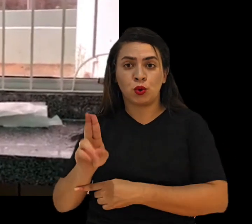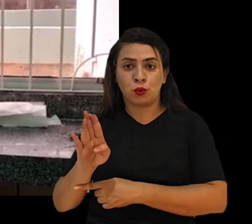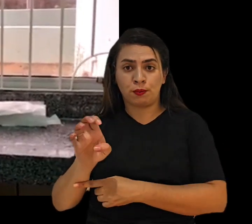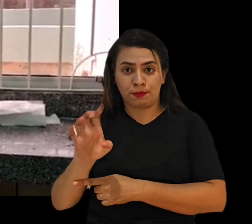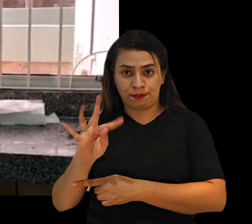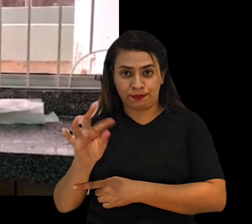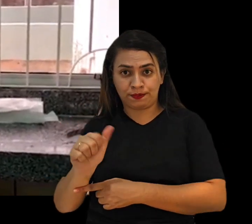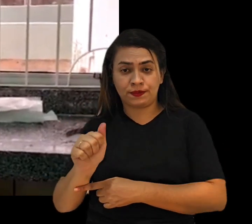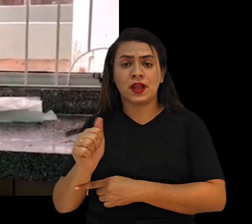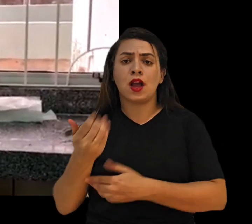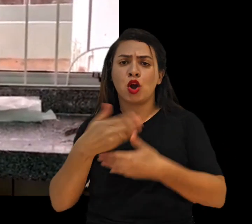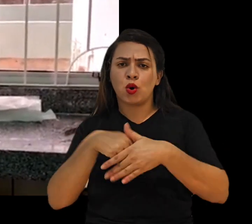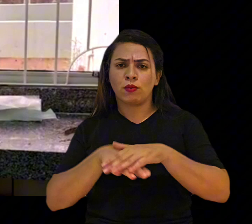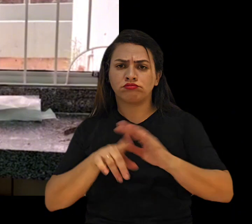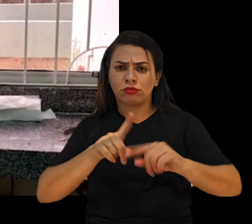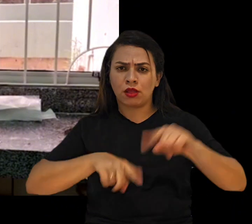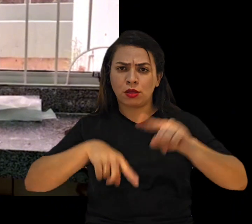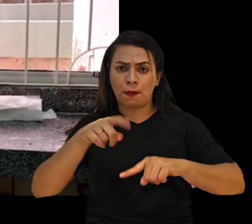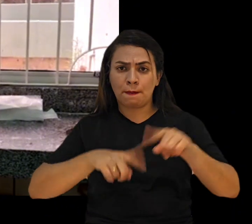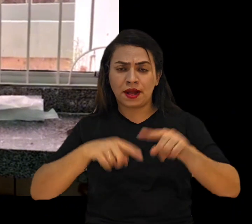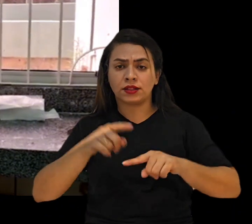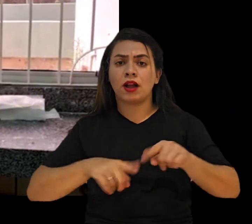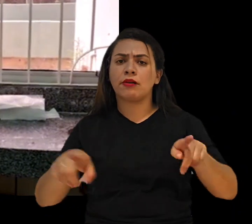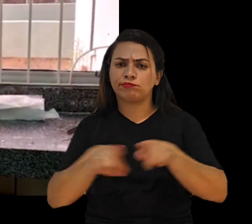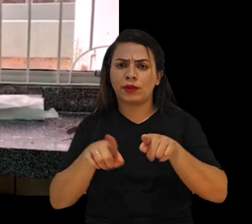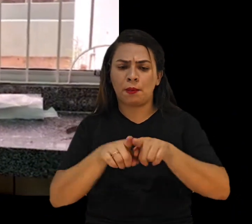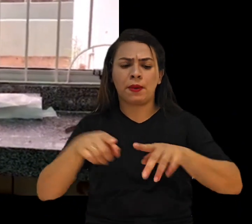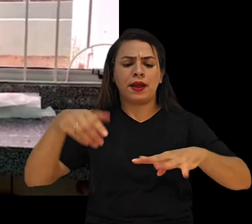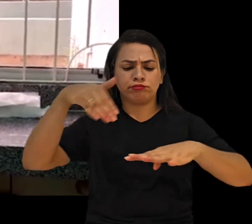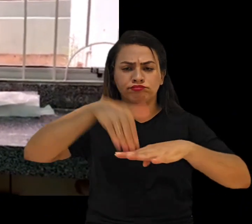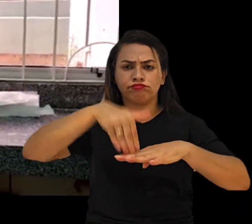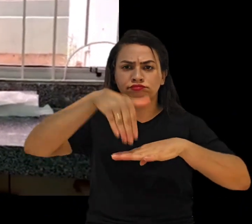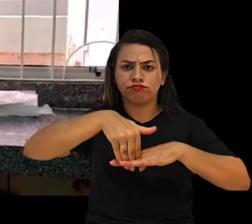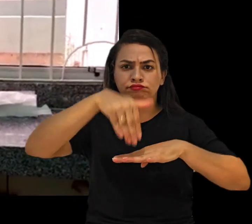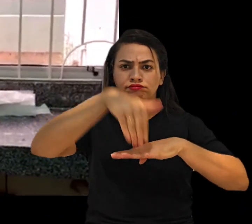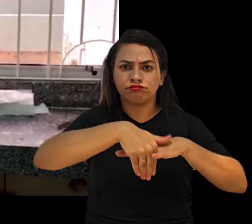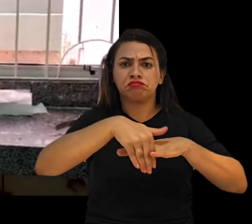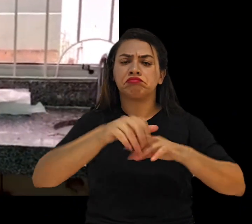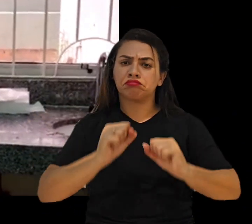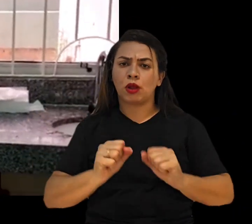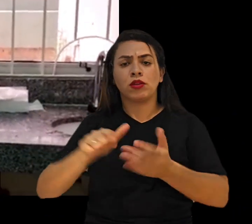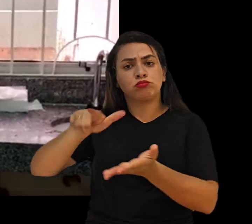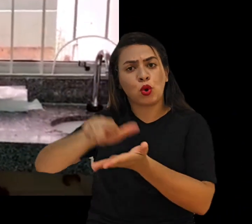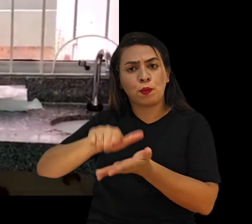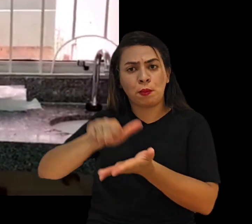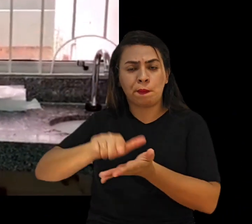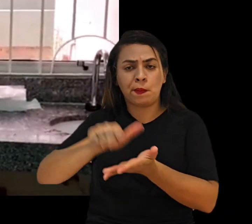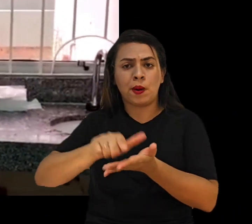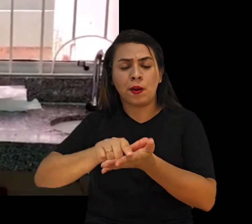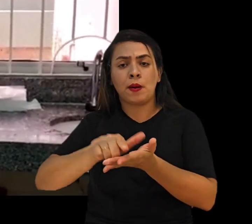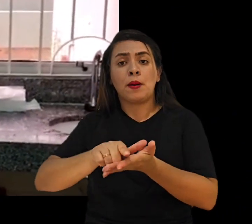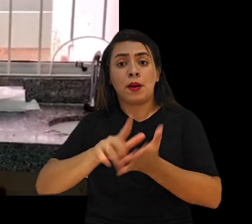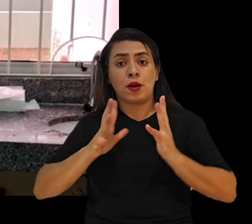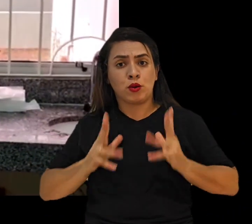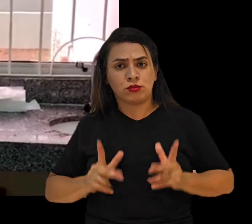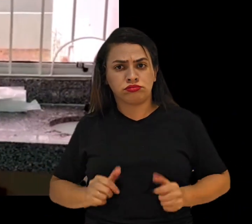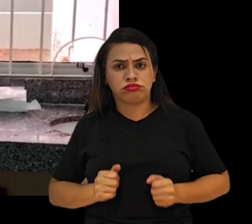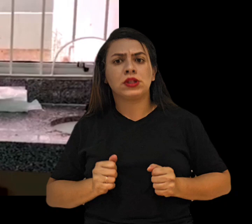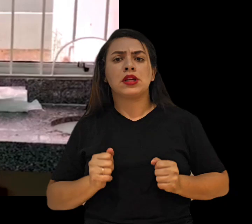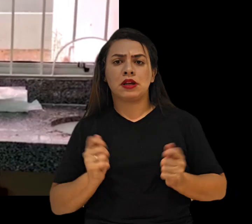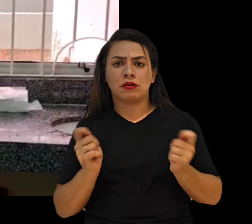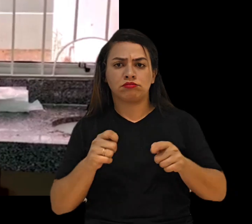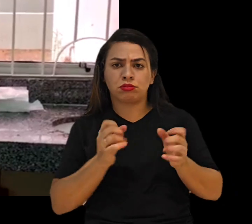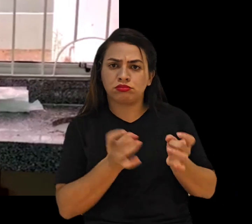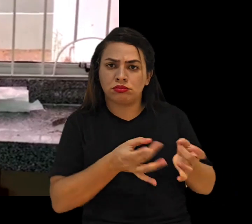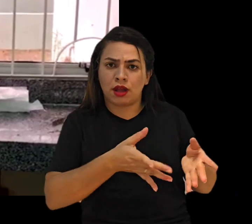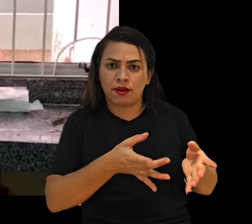gente pode usar também estantes, tá? Papel que ele é descartável e ele é